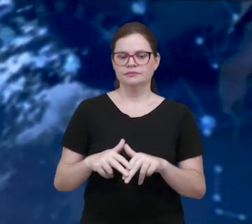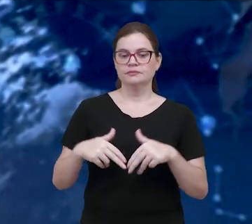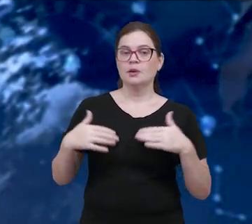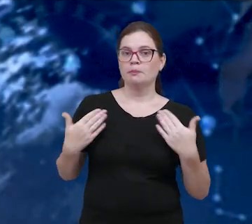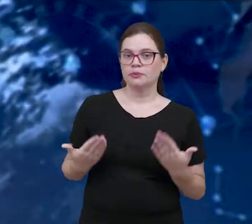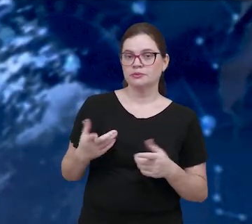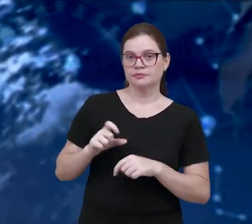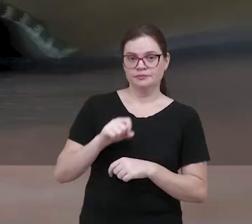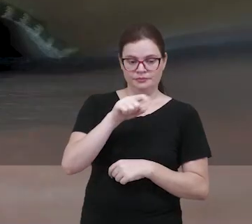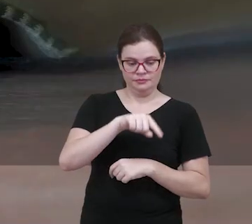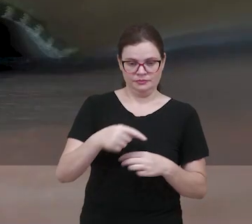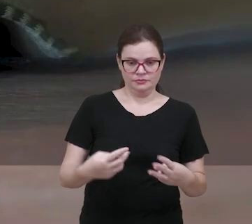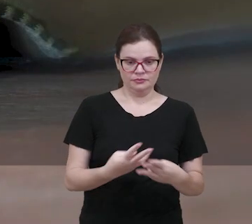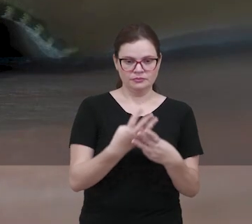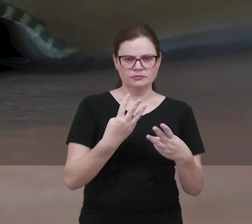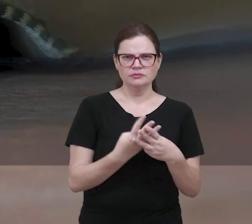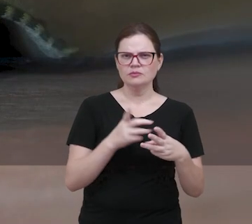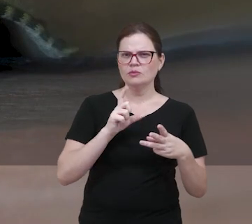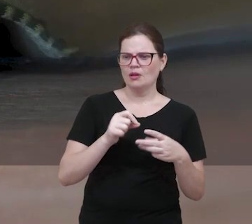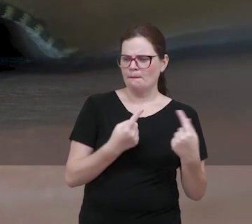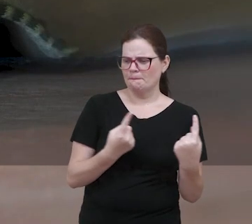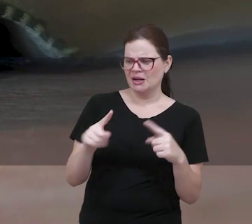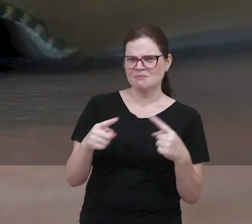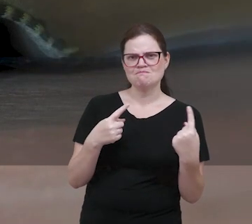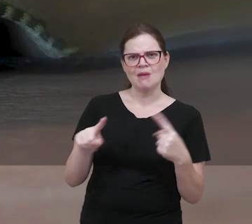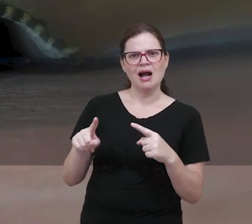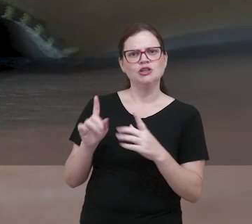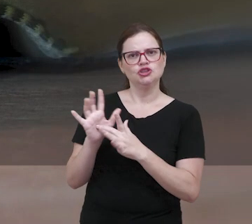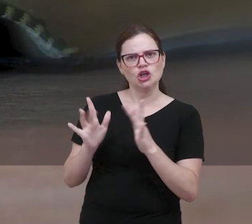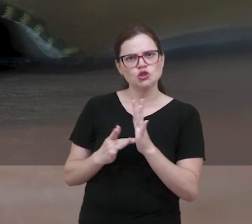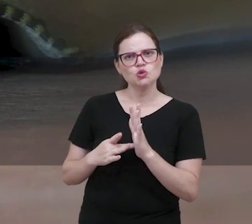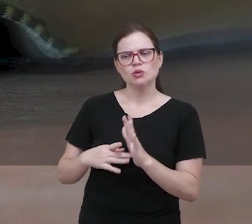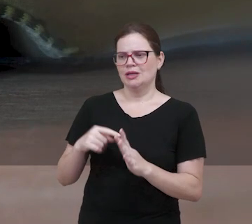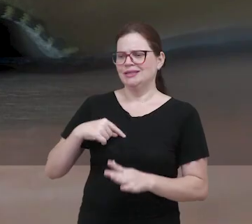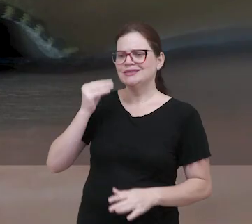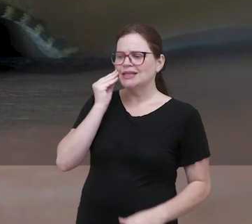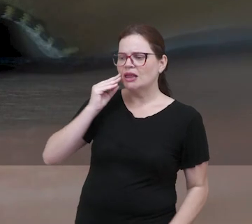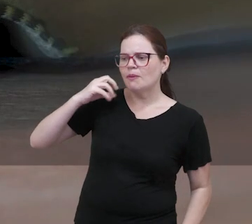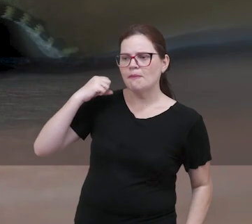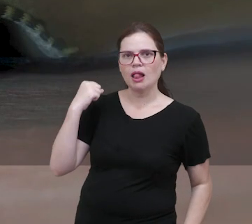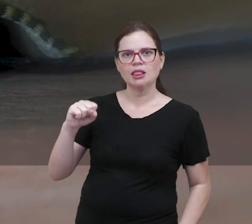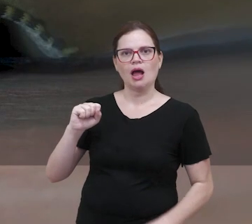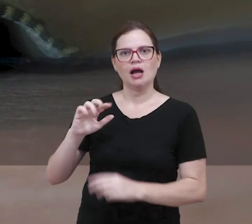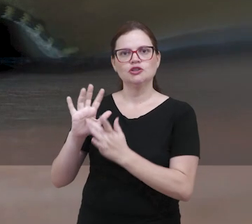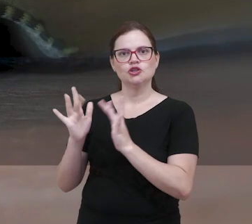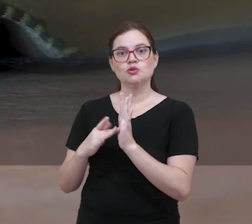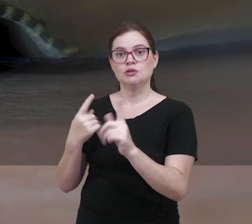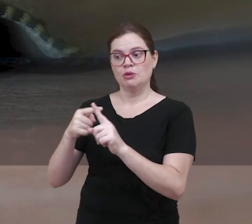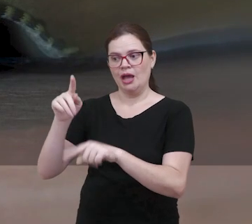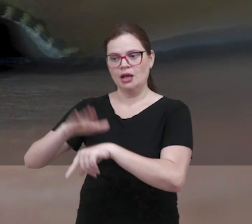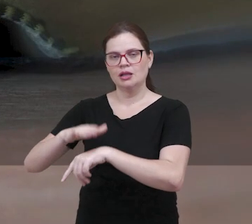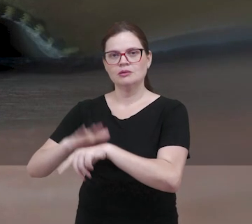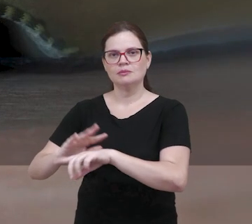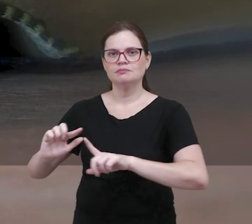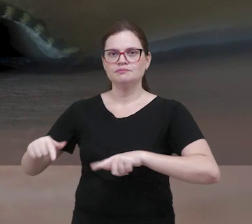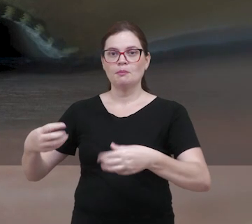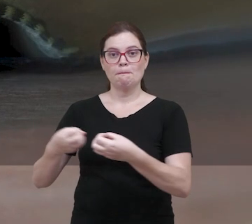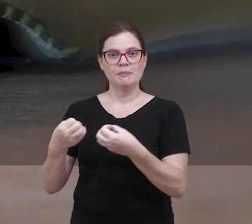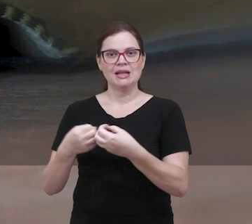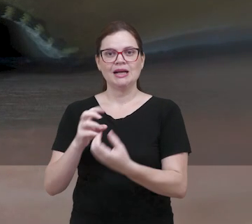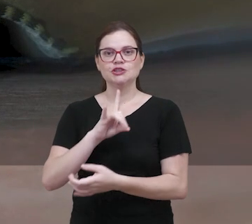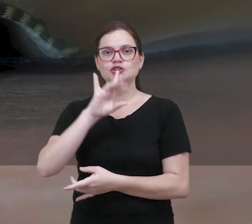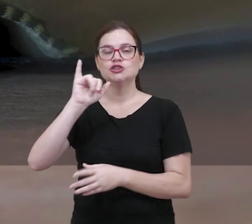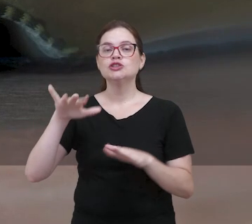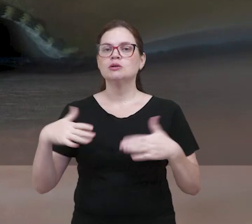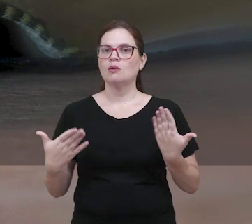causa, os judeus perseguiam a Jesus e procuravam matá-lo porque fazia essas coisas no sábado. Ou seja,